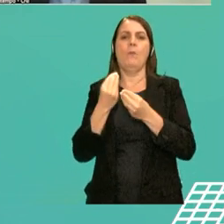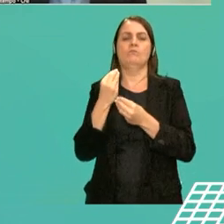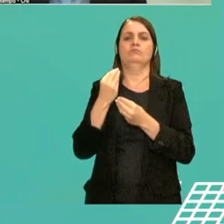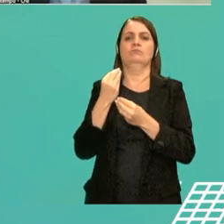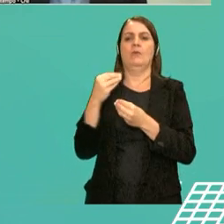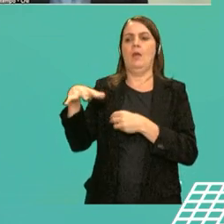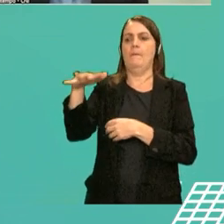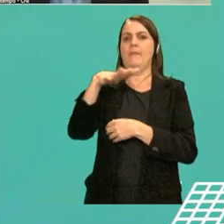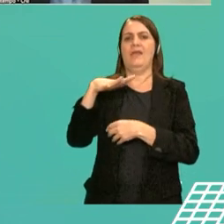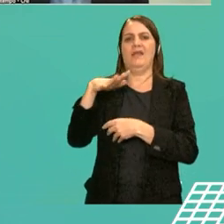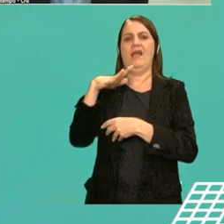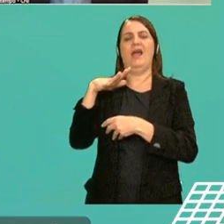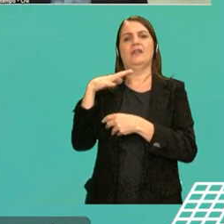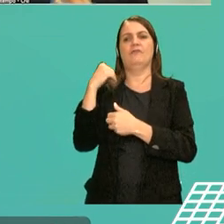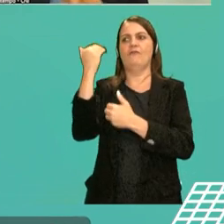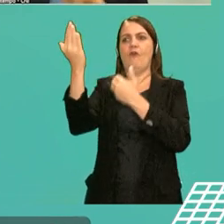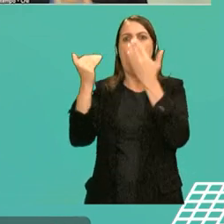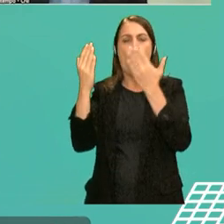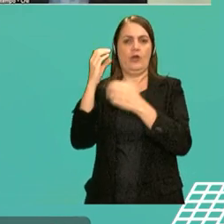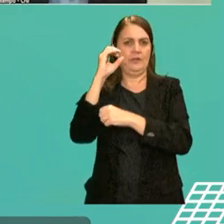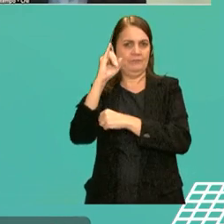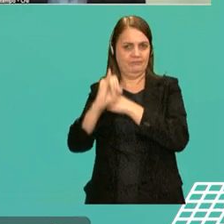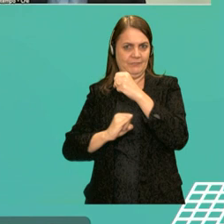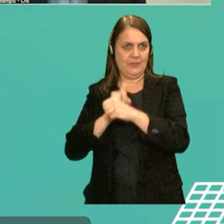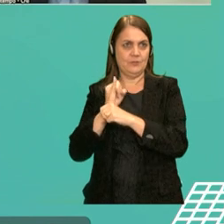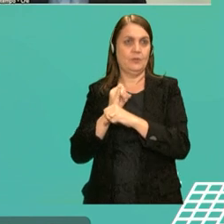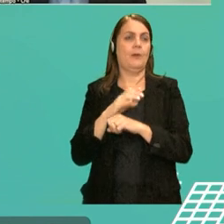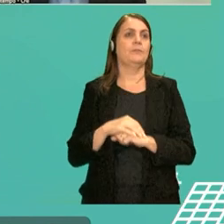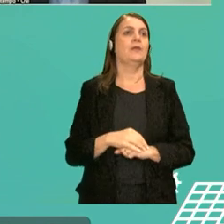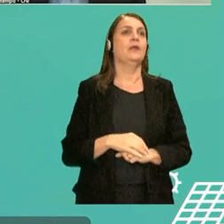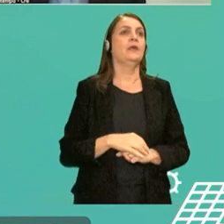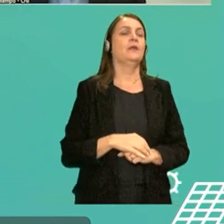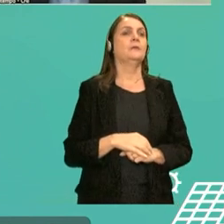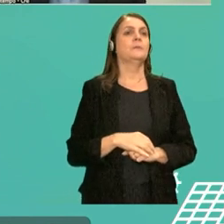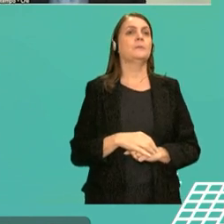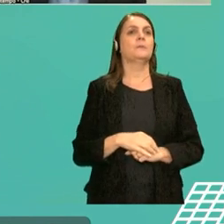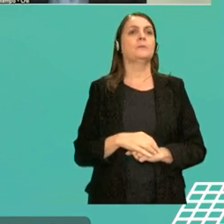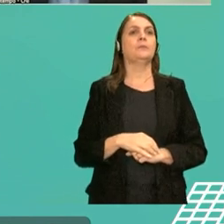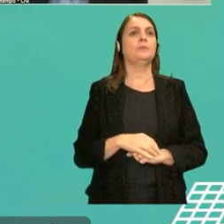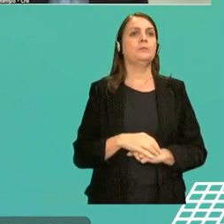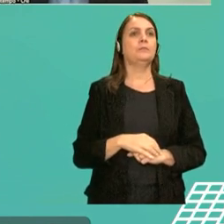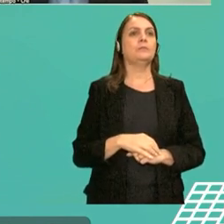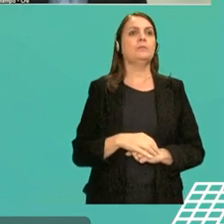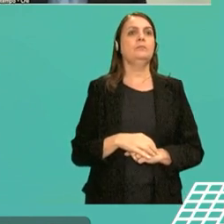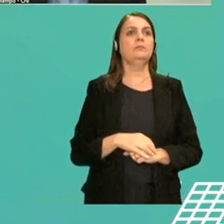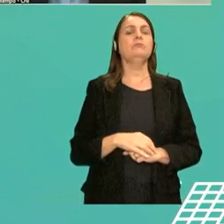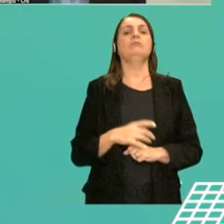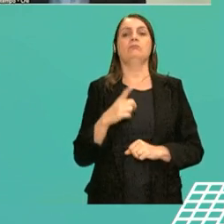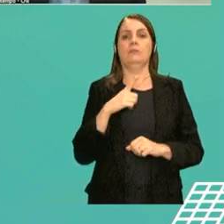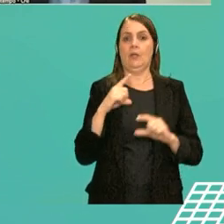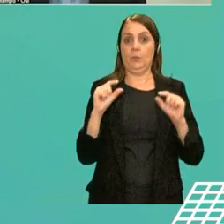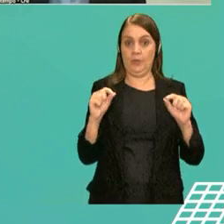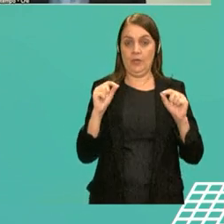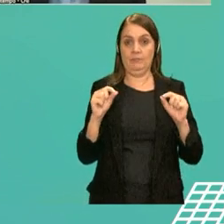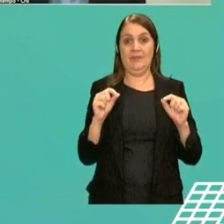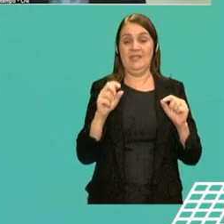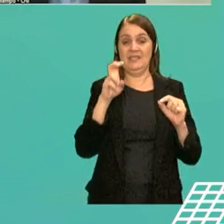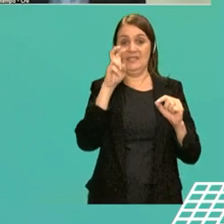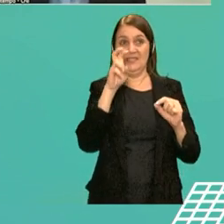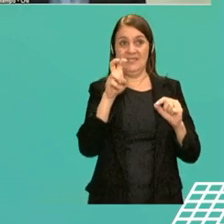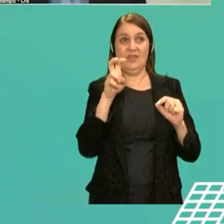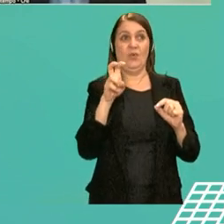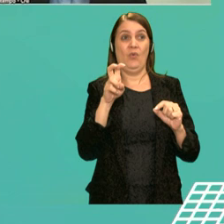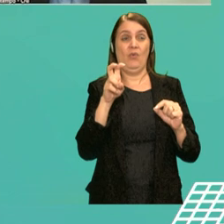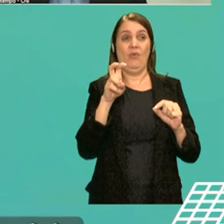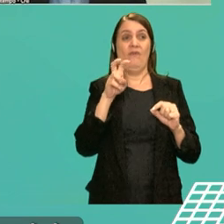da geração de eólica offshore. O potencial dessa geração offshore é 3,5 vezes maior que a capacidade instalada que temos